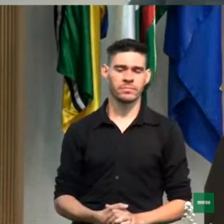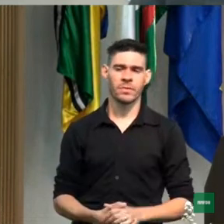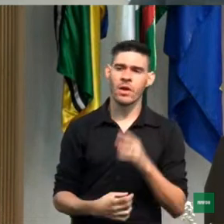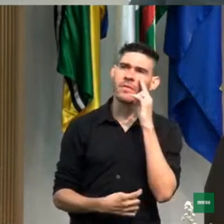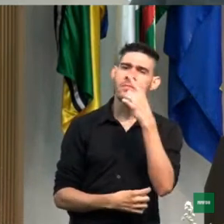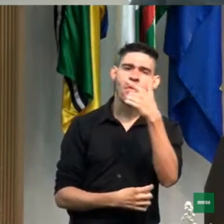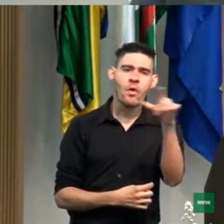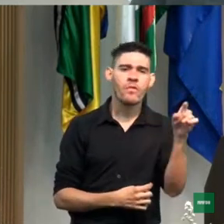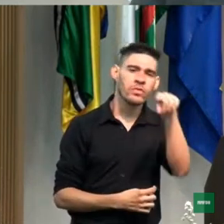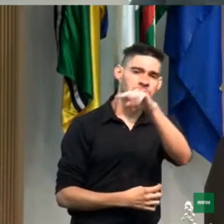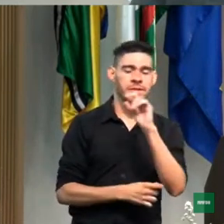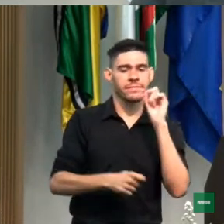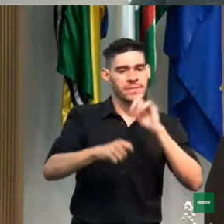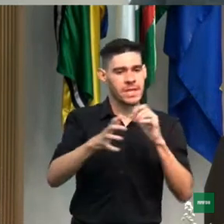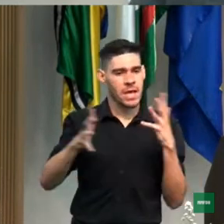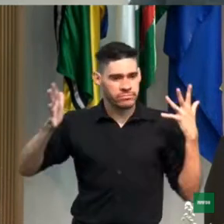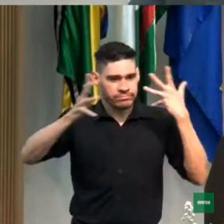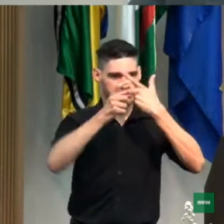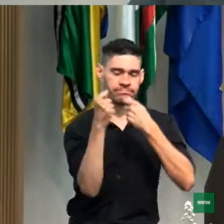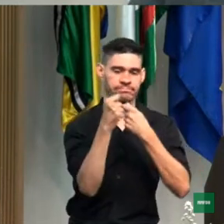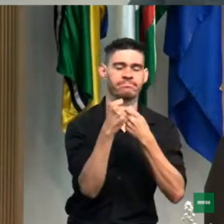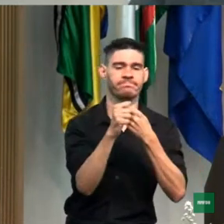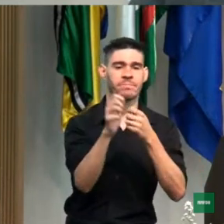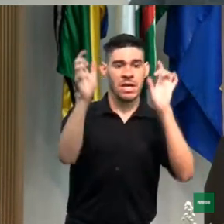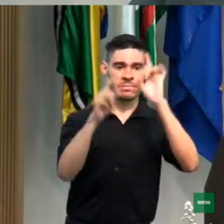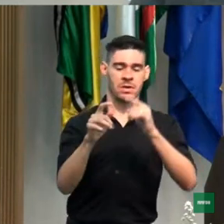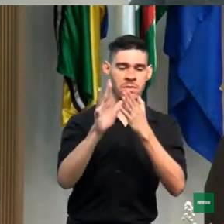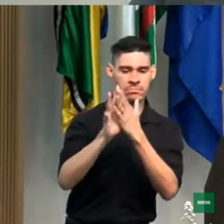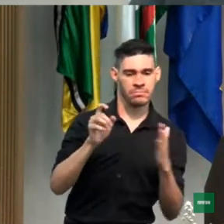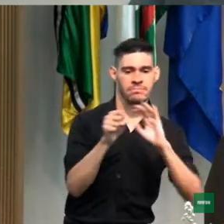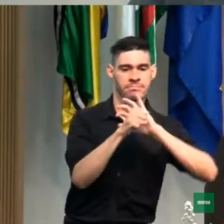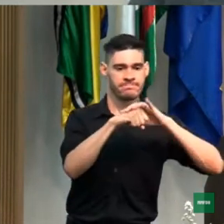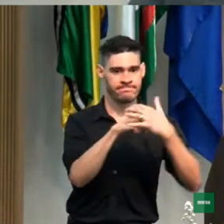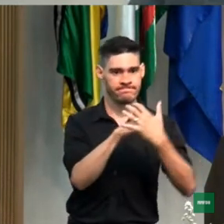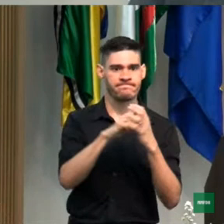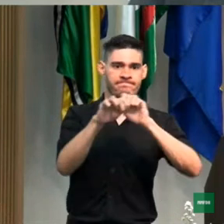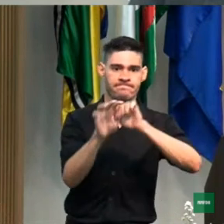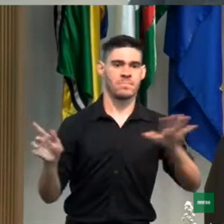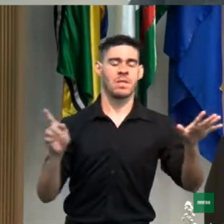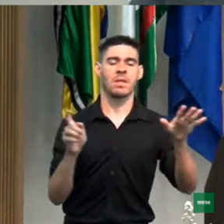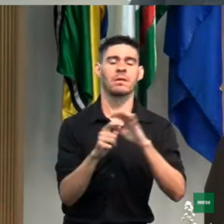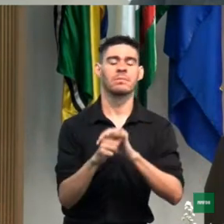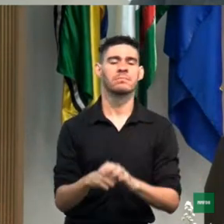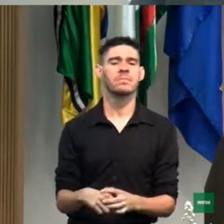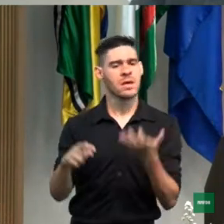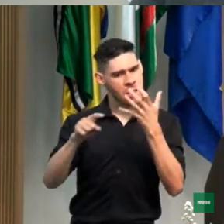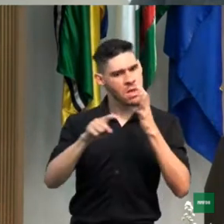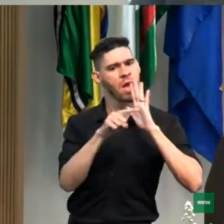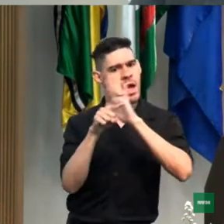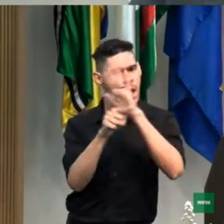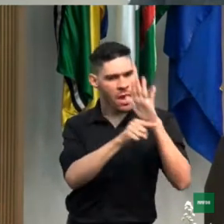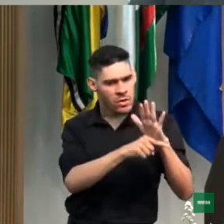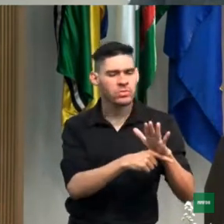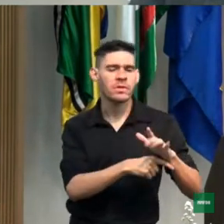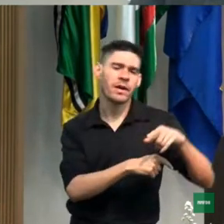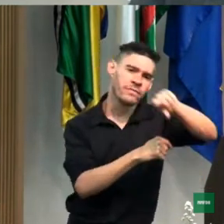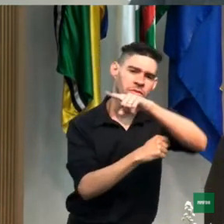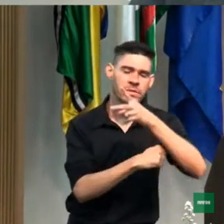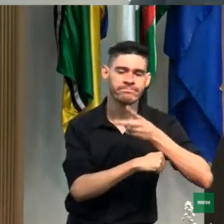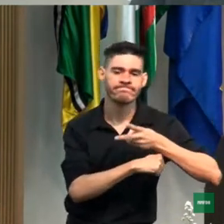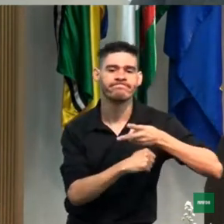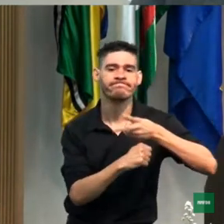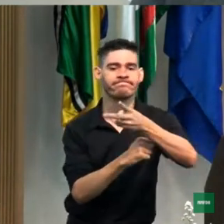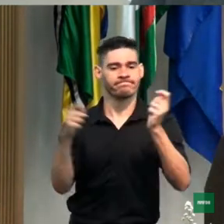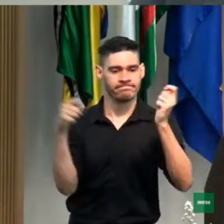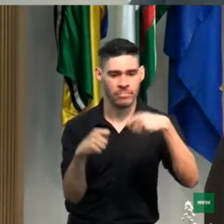demais, especialmente nesse período de pandemia. Mas a gente quer ajudá-los a continuar. Nesse ministério, a gente tem